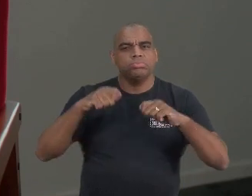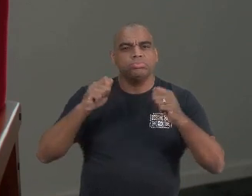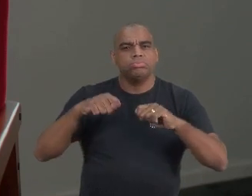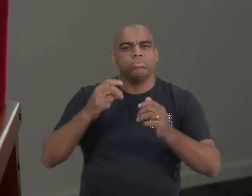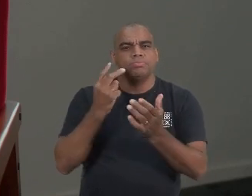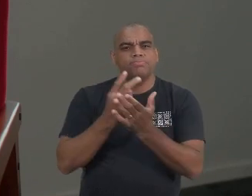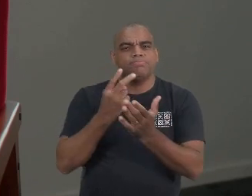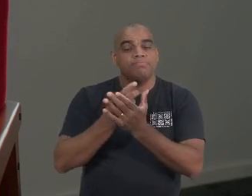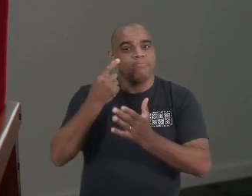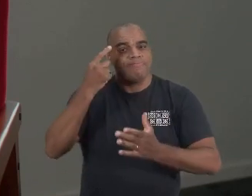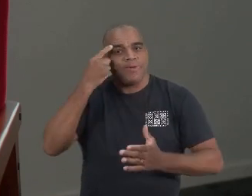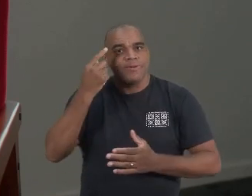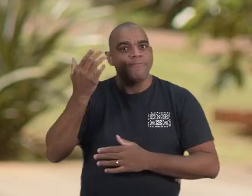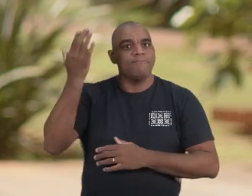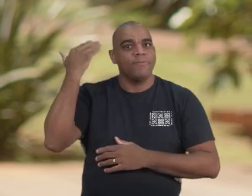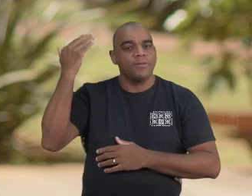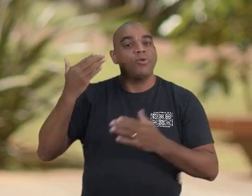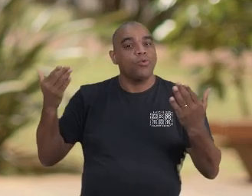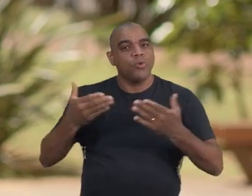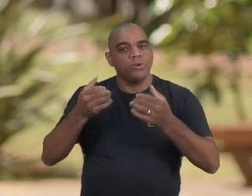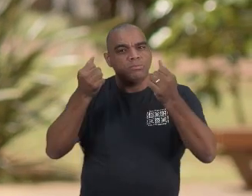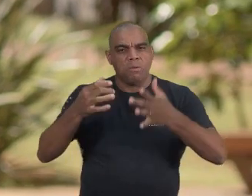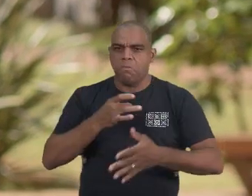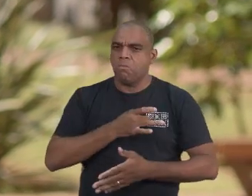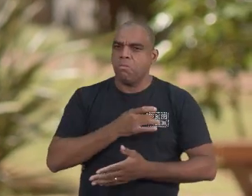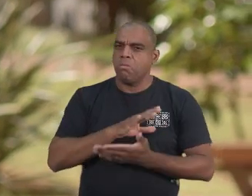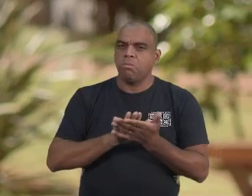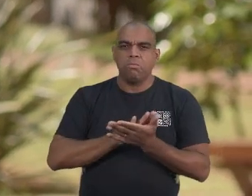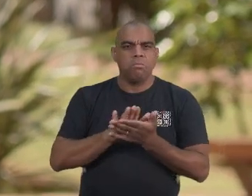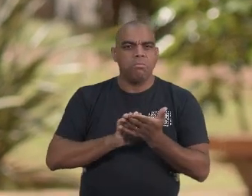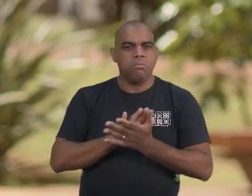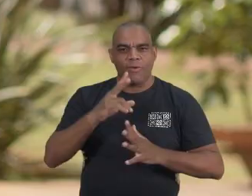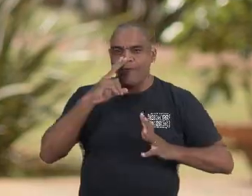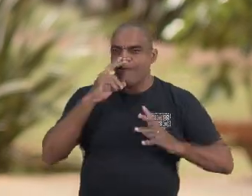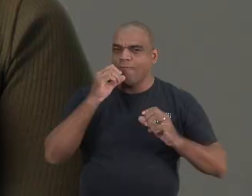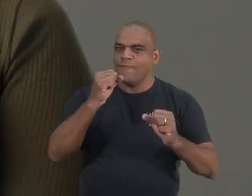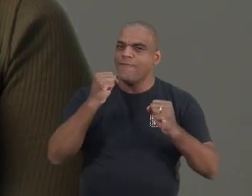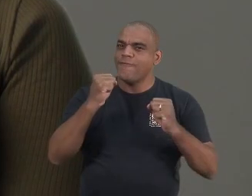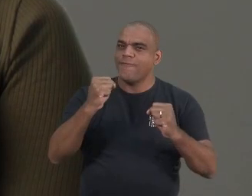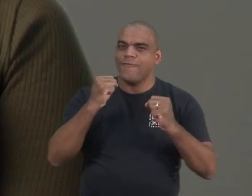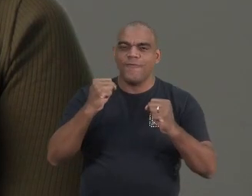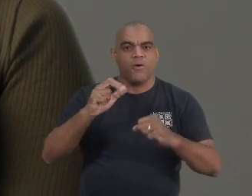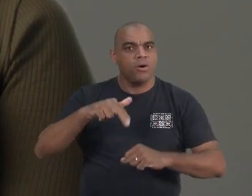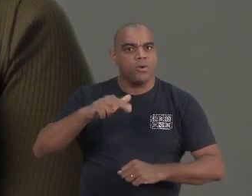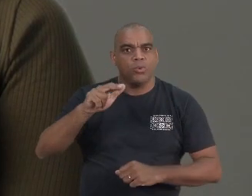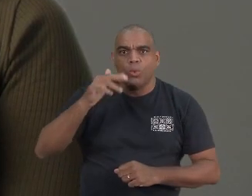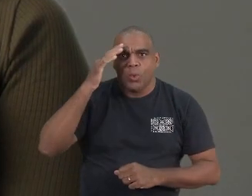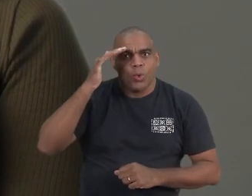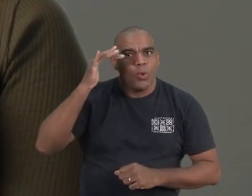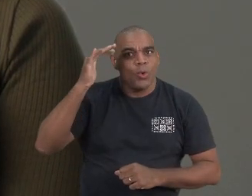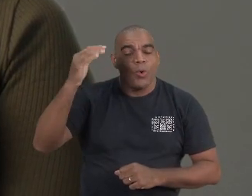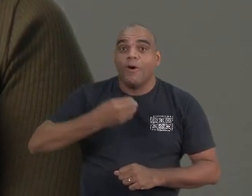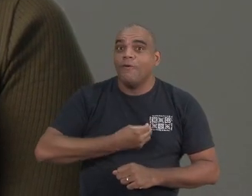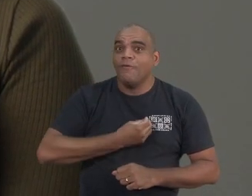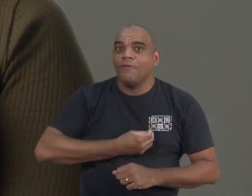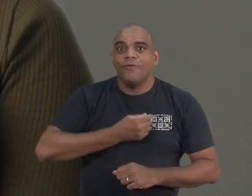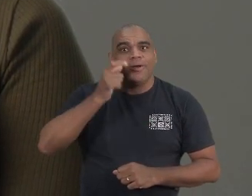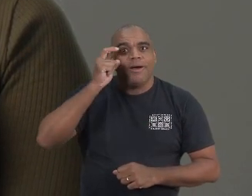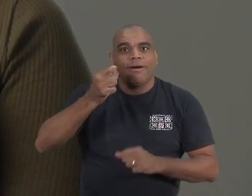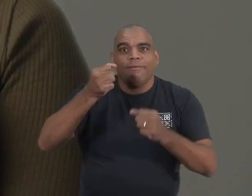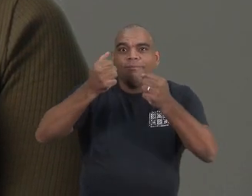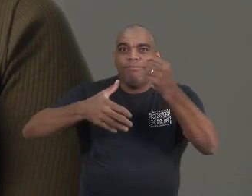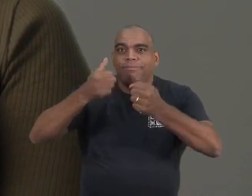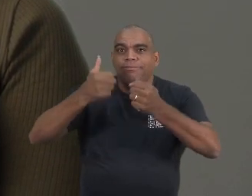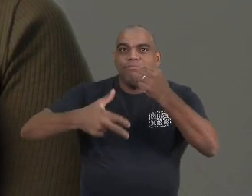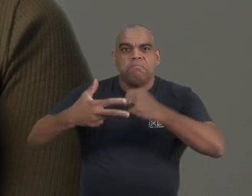falaria para a Ana do presente, não tenha medo, você é forte. Eu nunca imaginei que minha vida fosse tão interessante ao